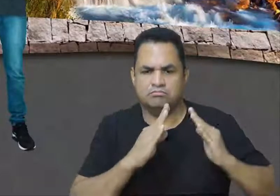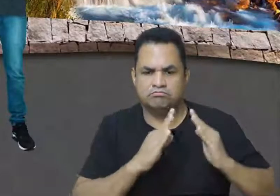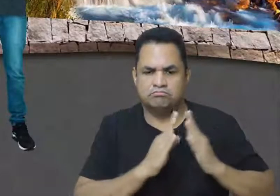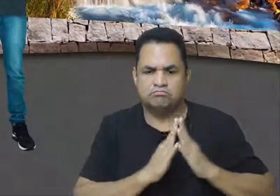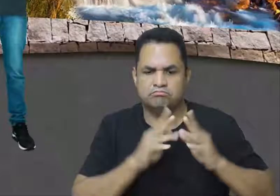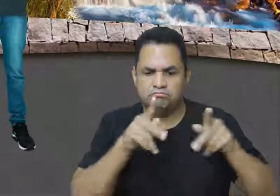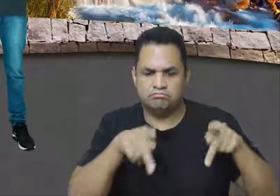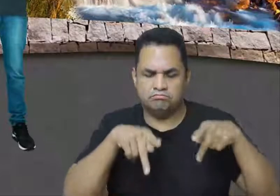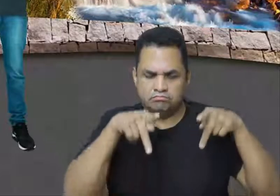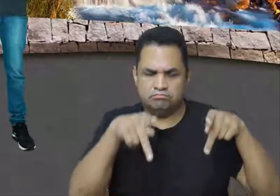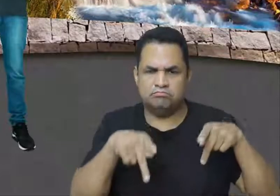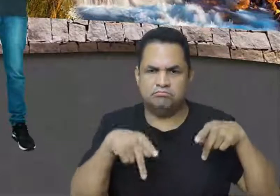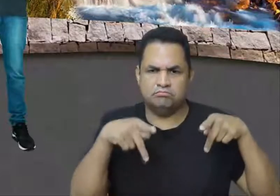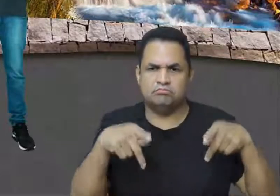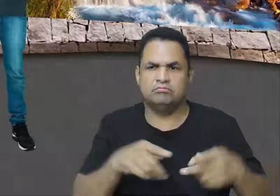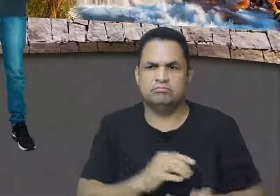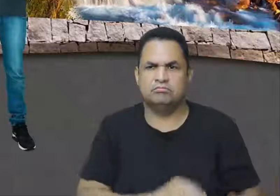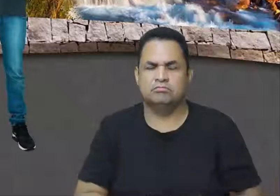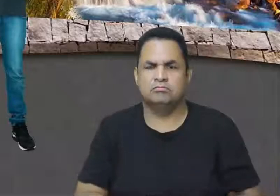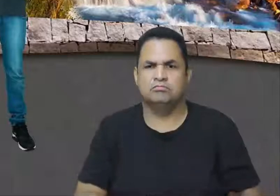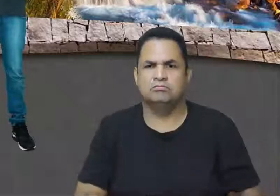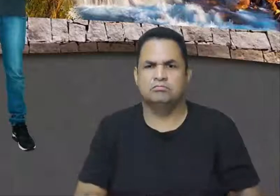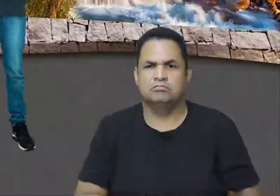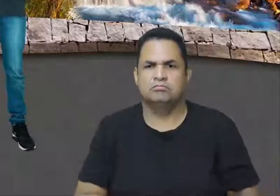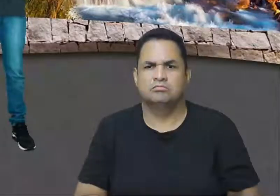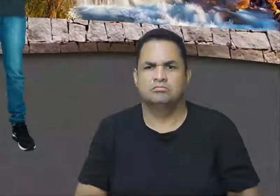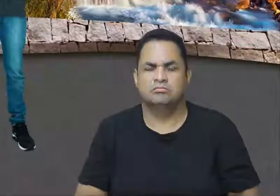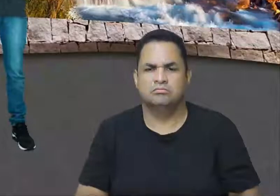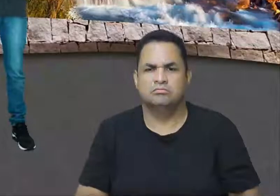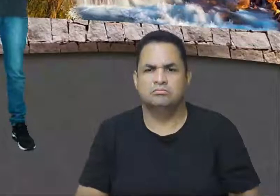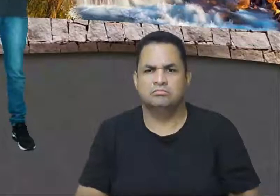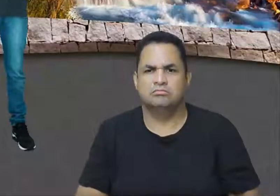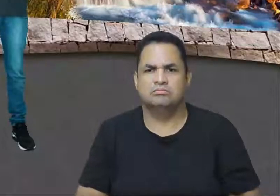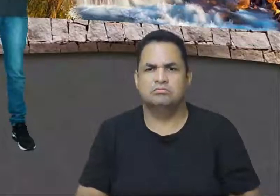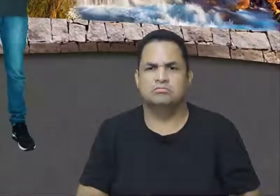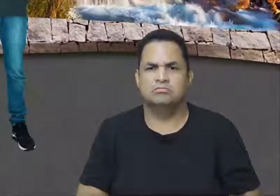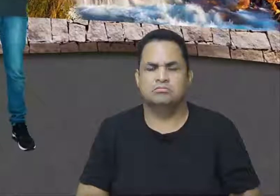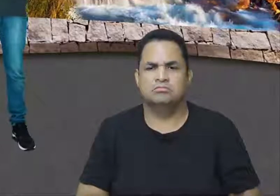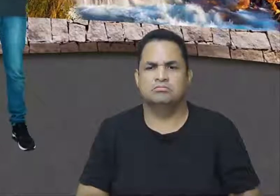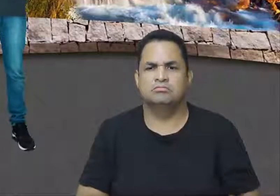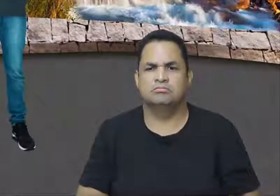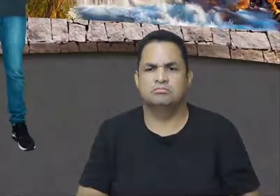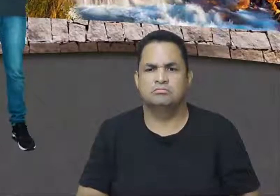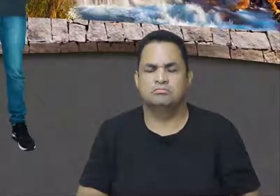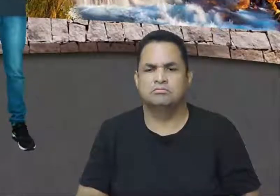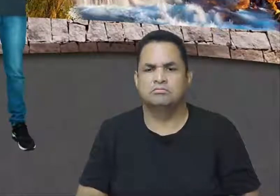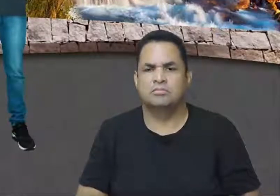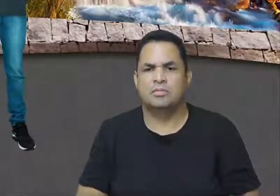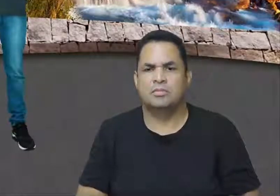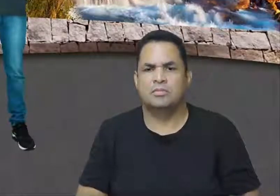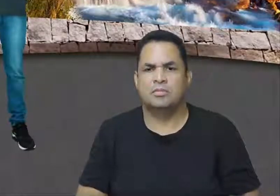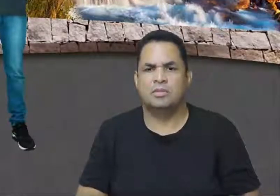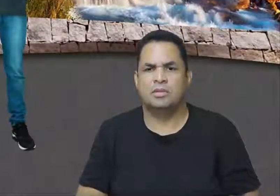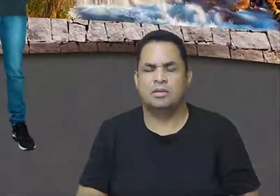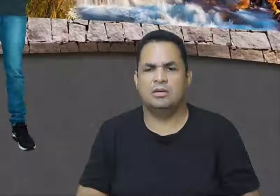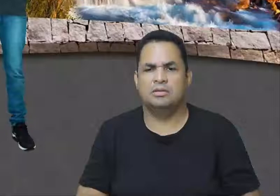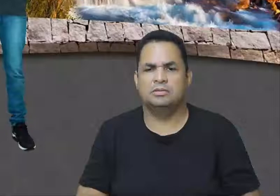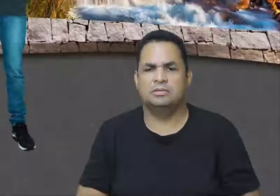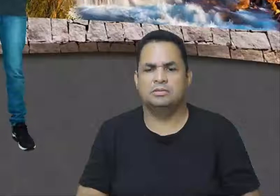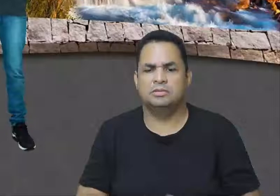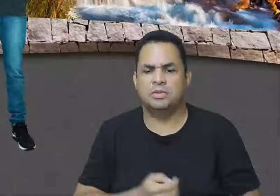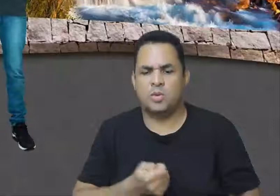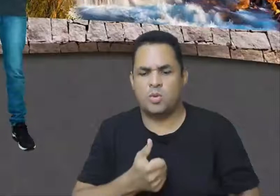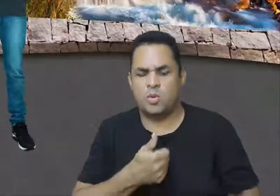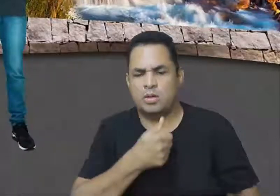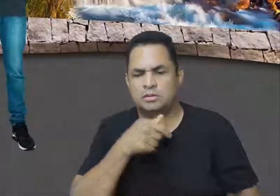habitantes, com mais de 1 bilhão não, 1 bilhão e 400 milhões de habitantes, 1 bilhão e 400 milhões de habitantes. Isso é o quê? Quase